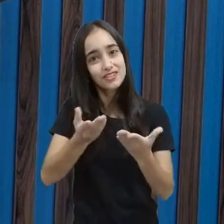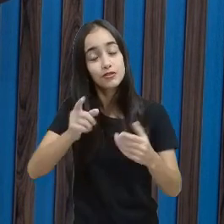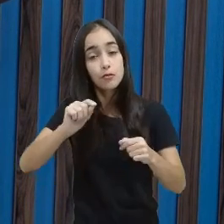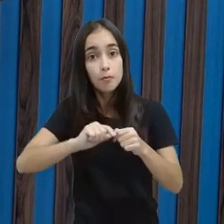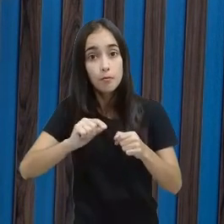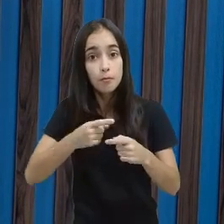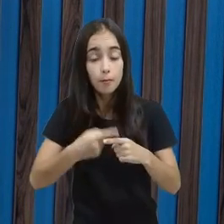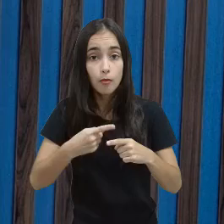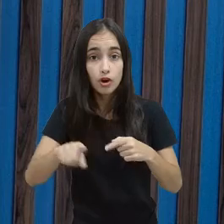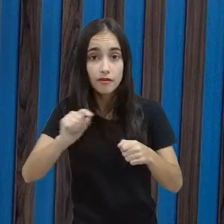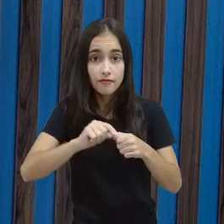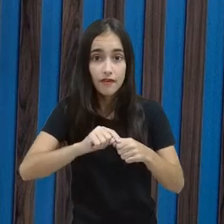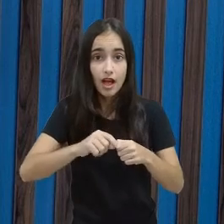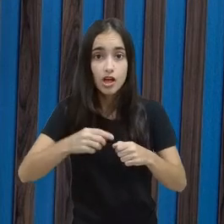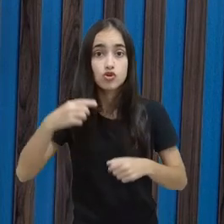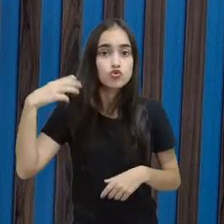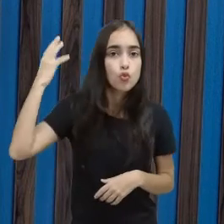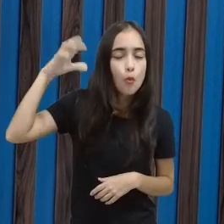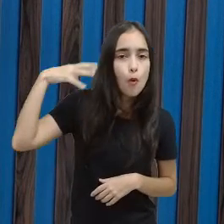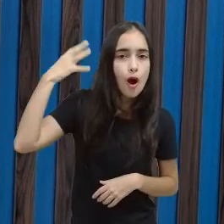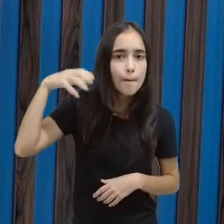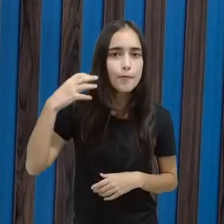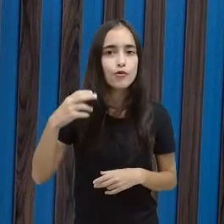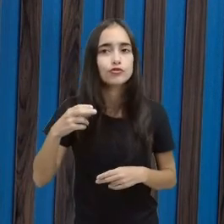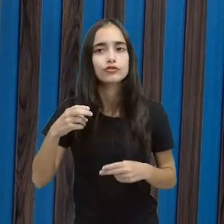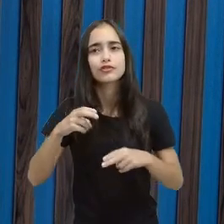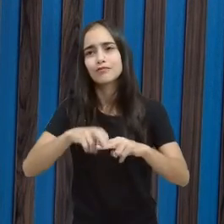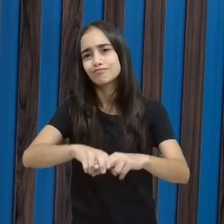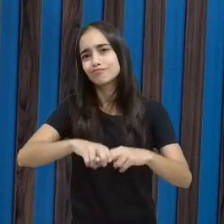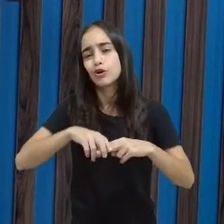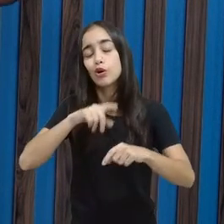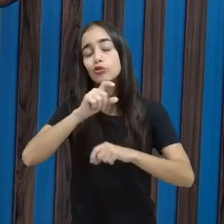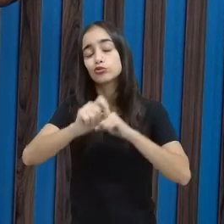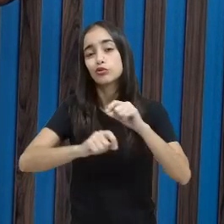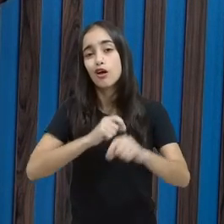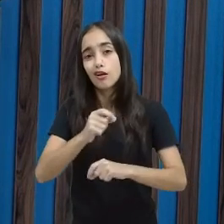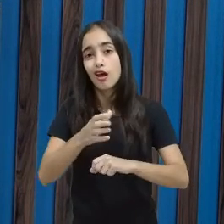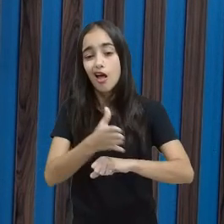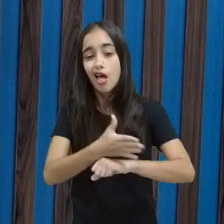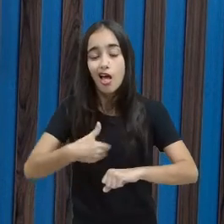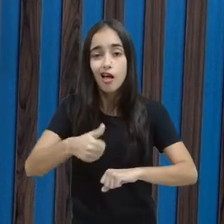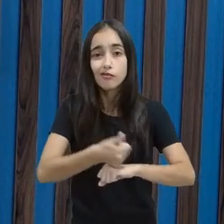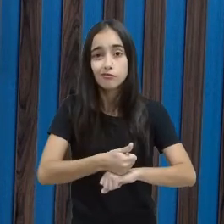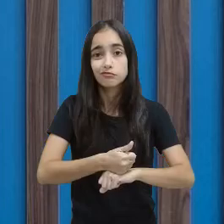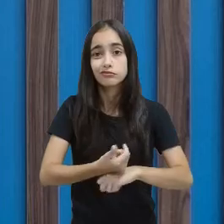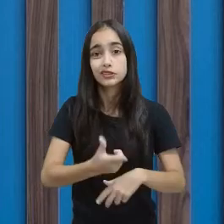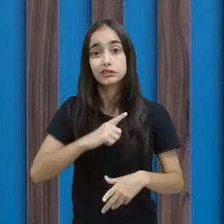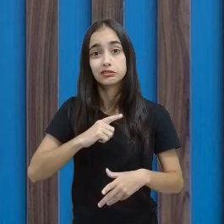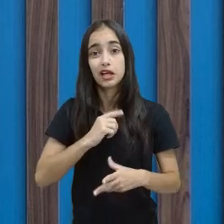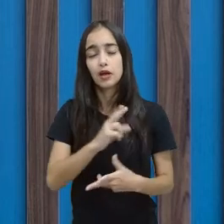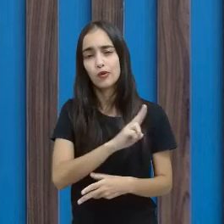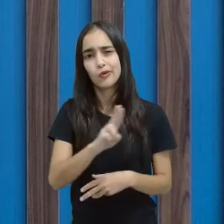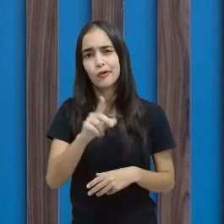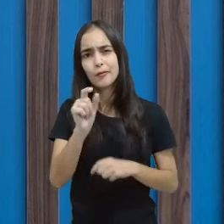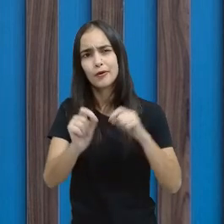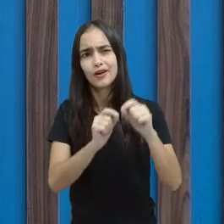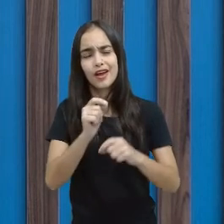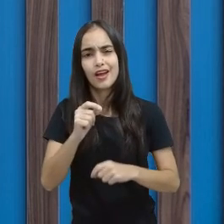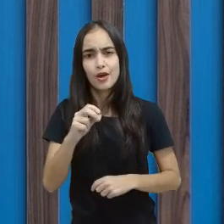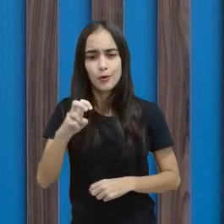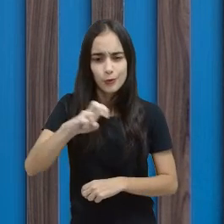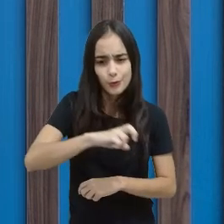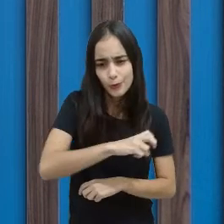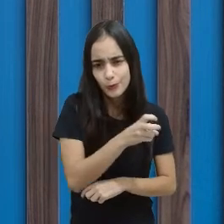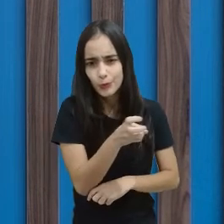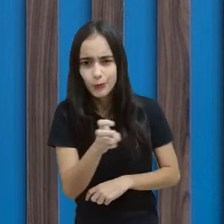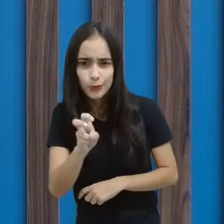exatamente em relação aos pracinhas, aos chamados cobras fumantes, né? Inclusive cantam o refrão